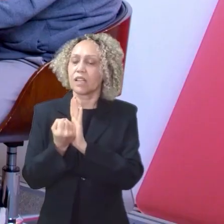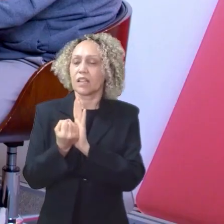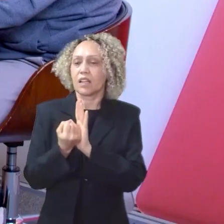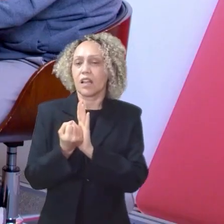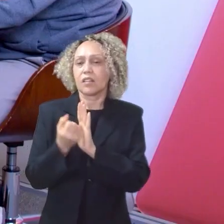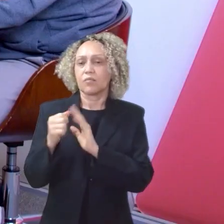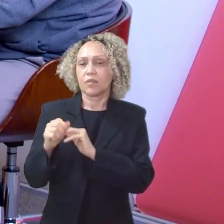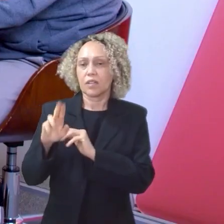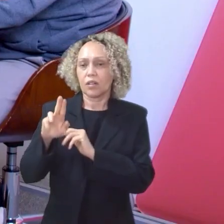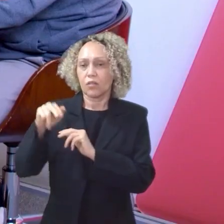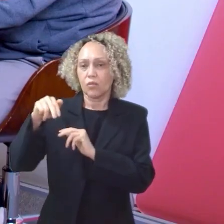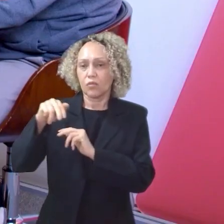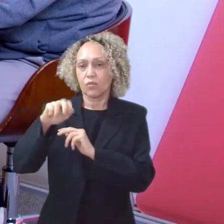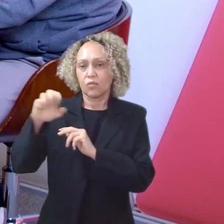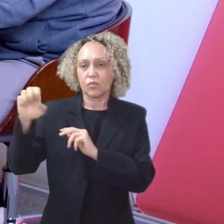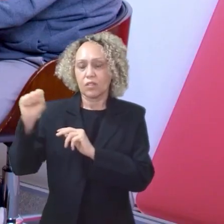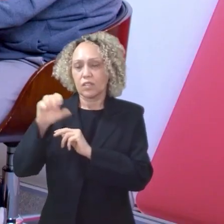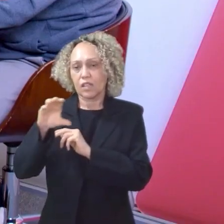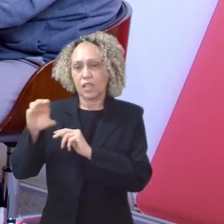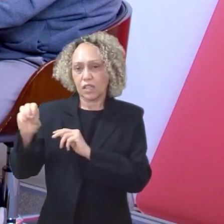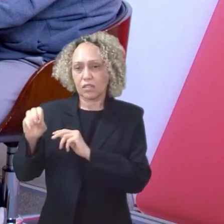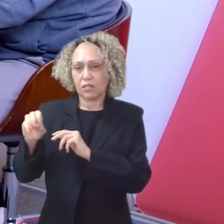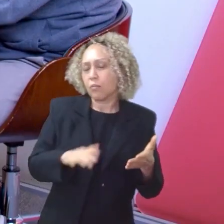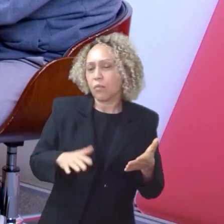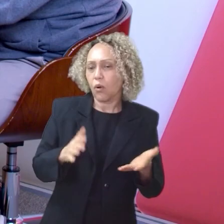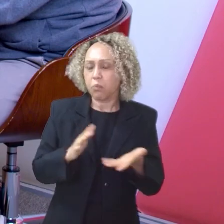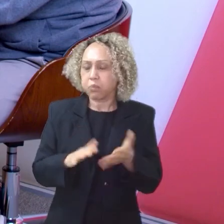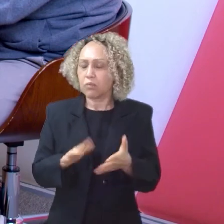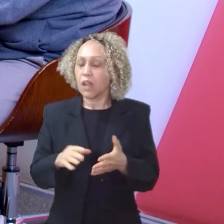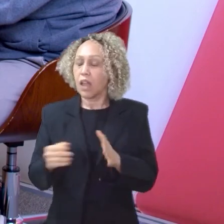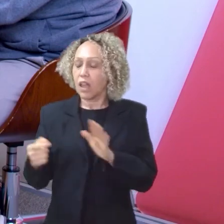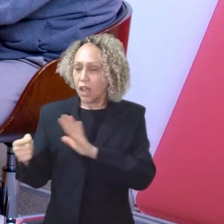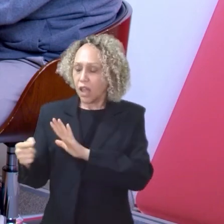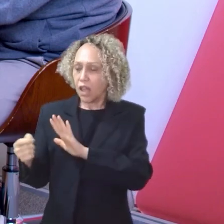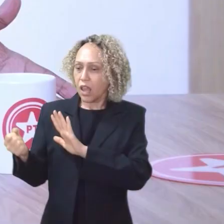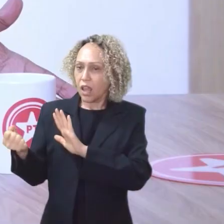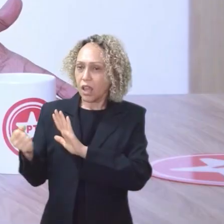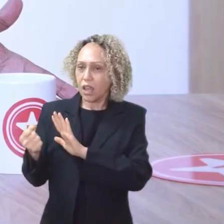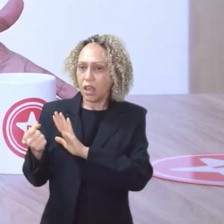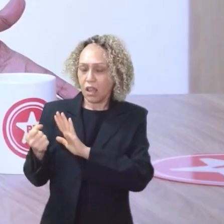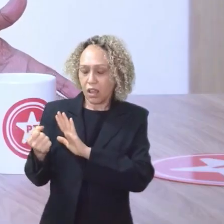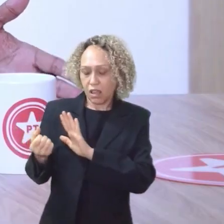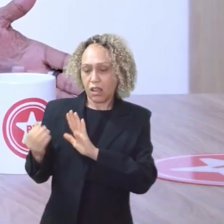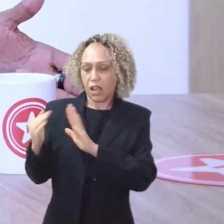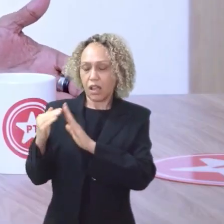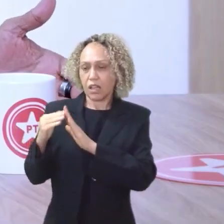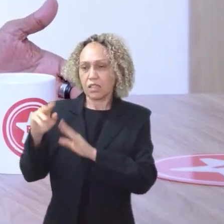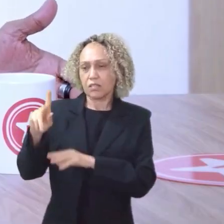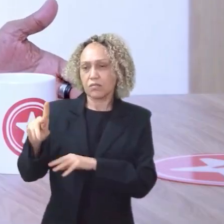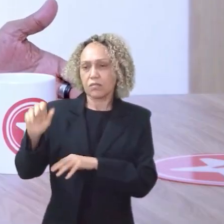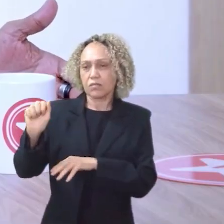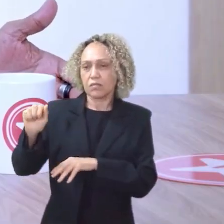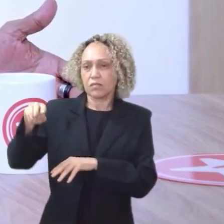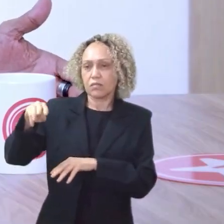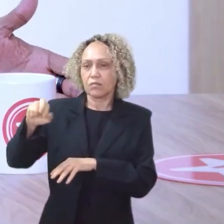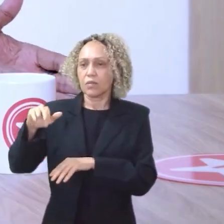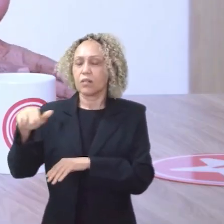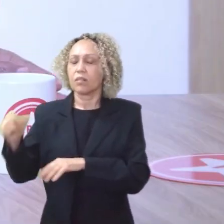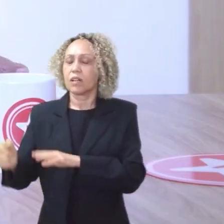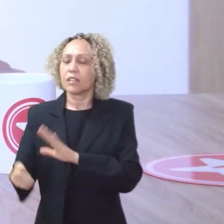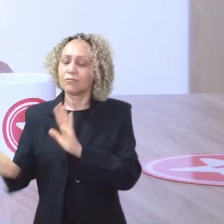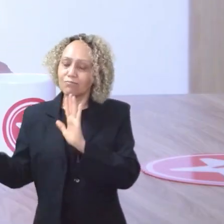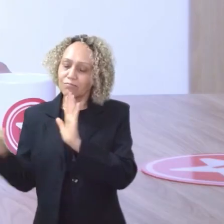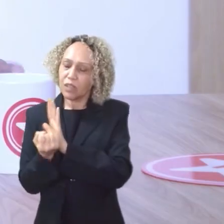pela Unesco. Esses 3 territórios dialogam, é o simbolismo da presença africana neste país,